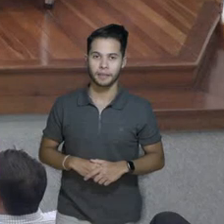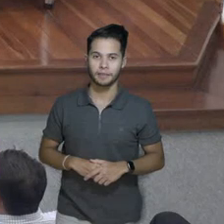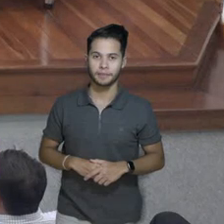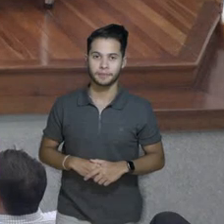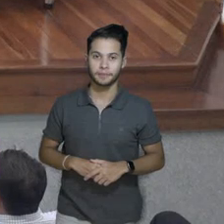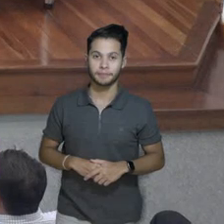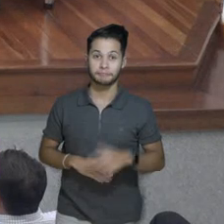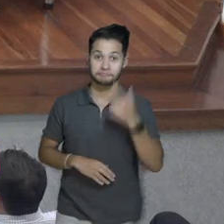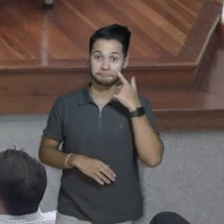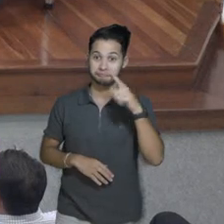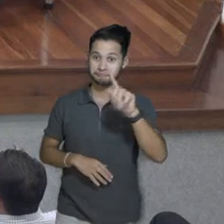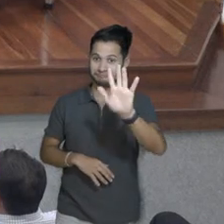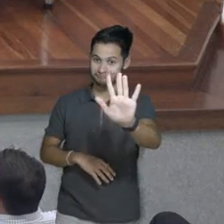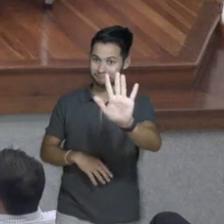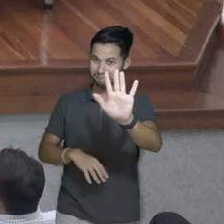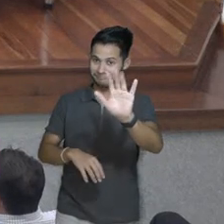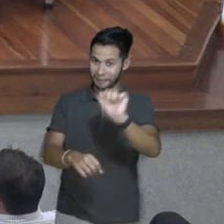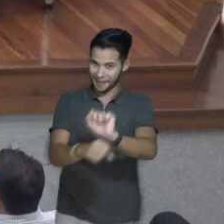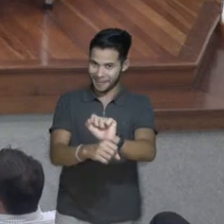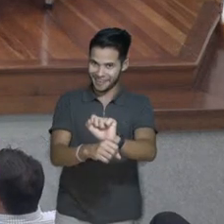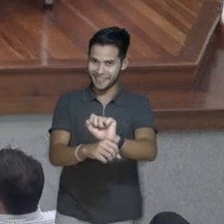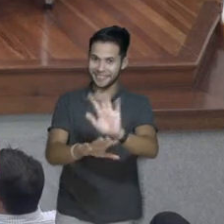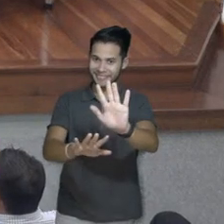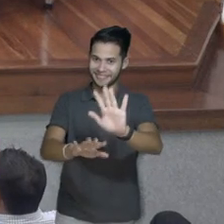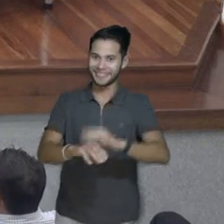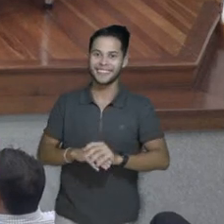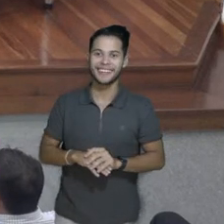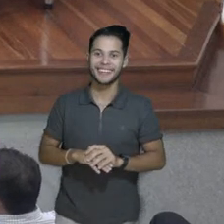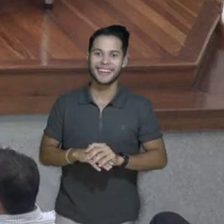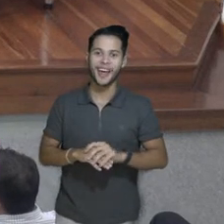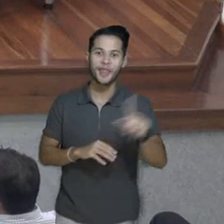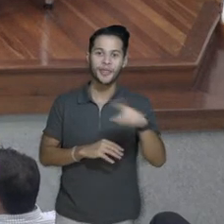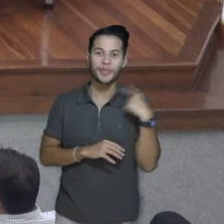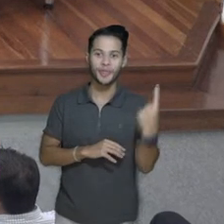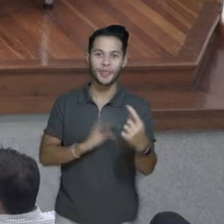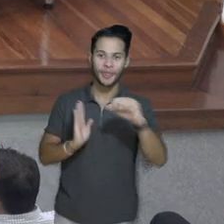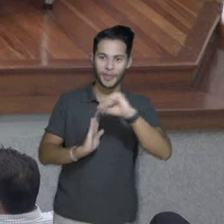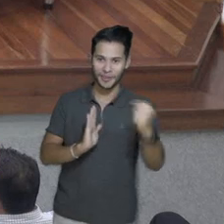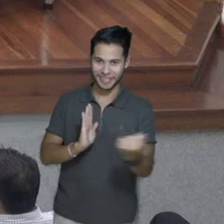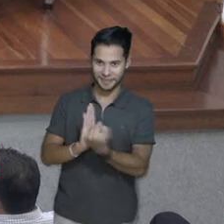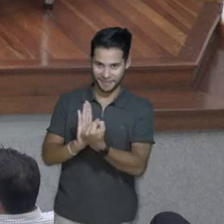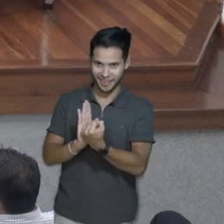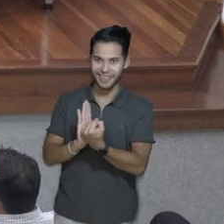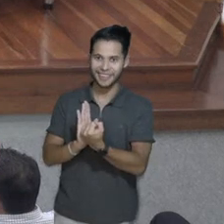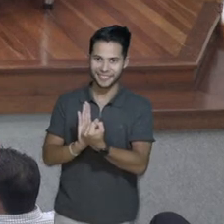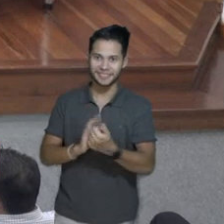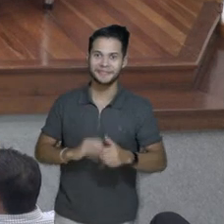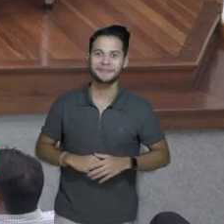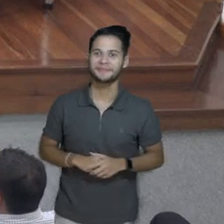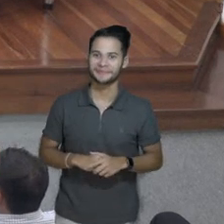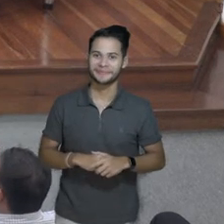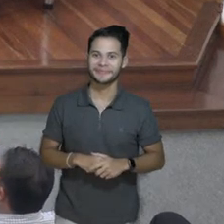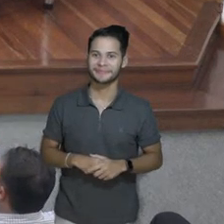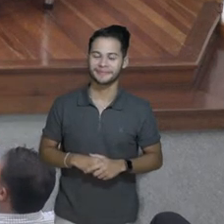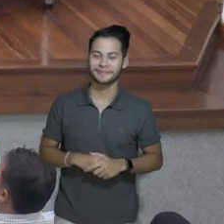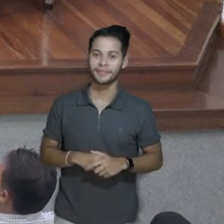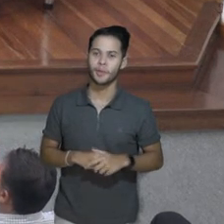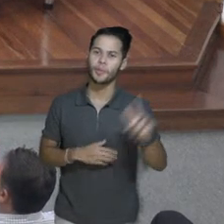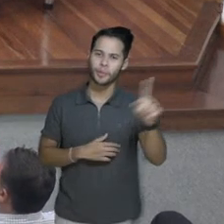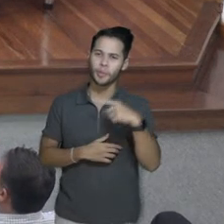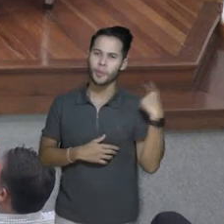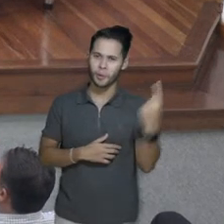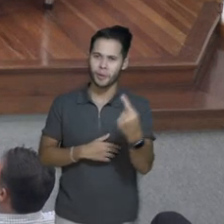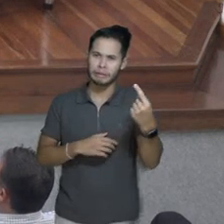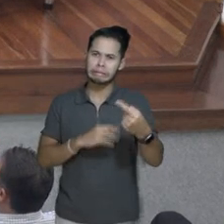essa e para essa aqui para bom E e essa é a nossa marca e quando a gente estava fazendo